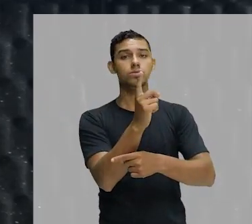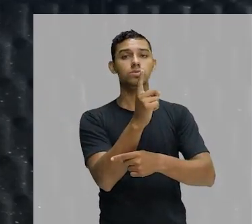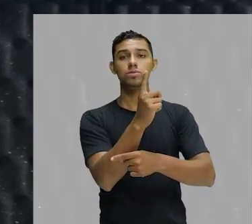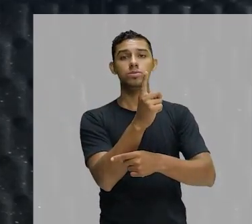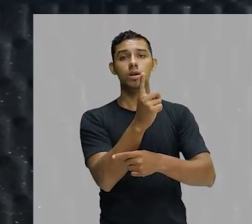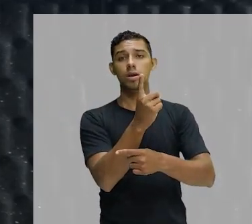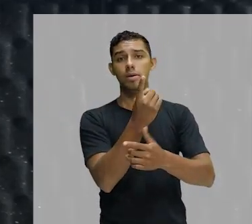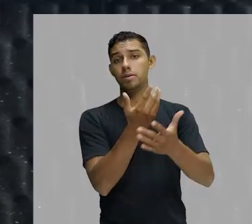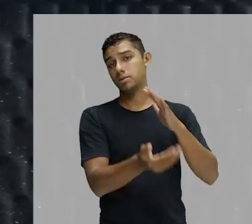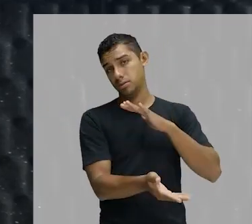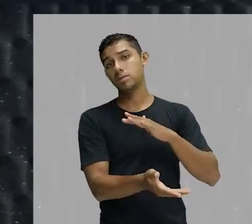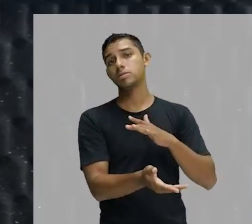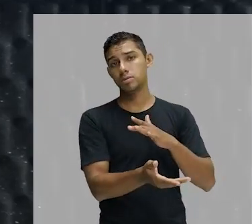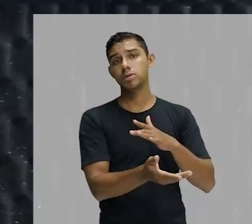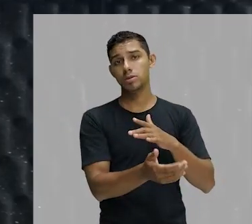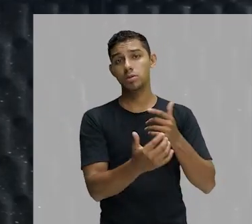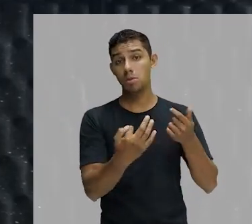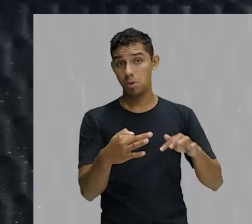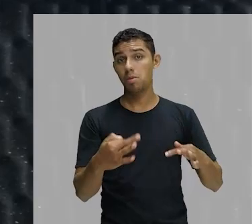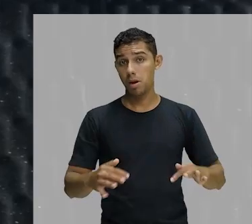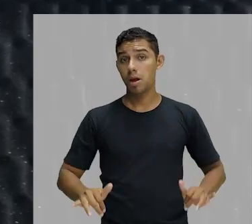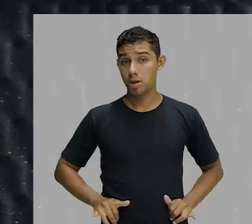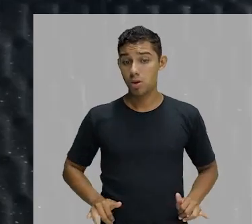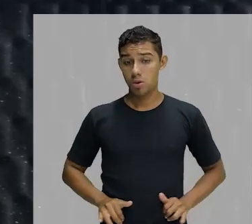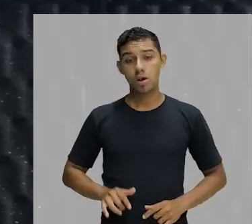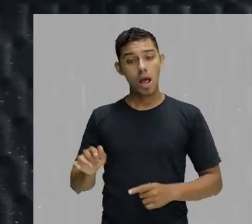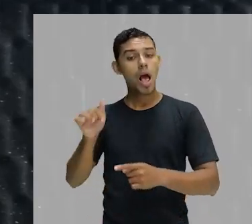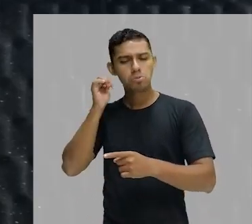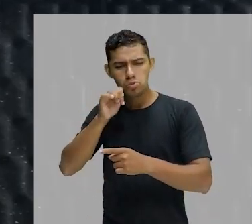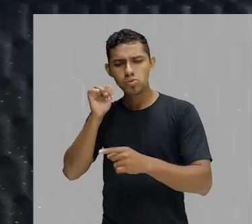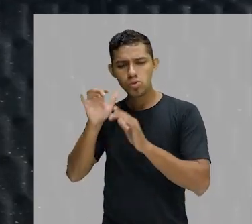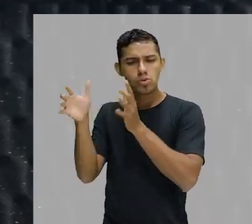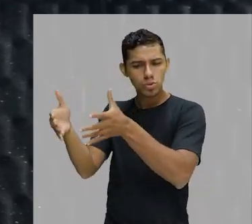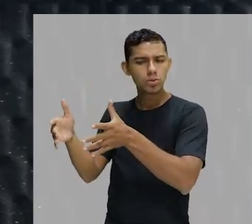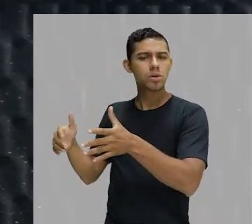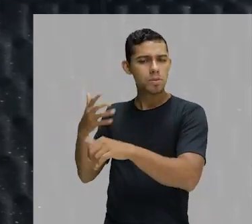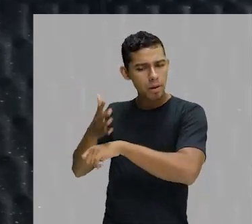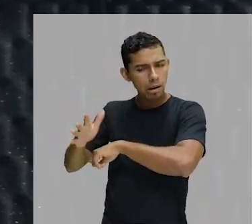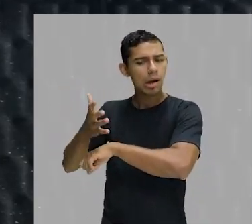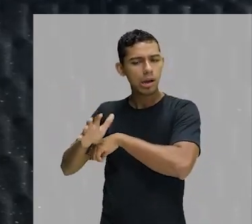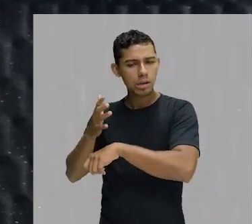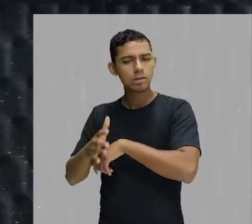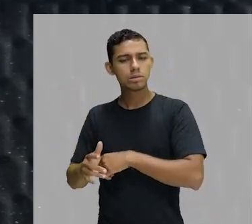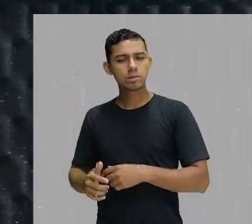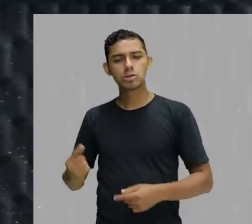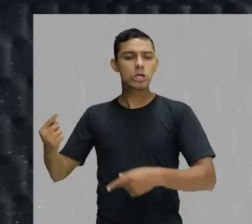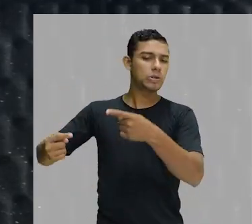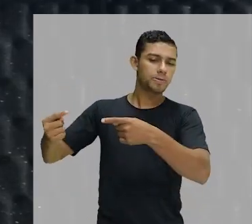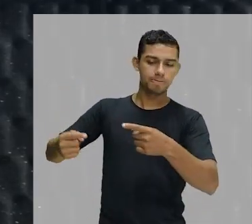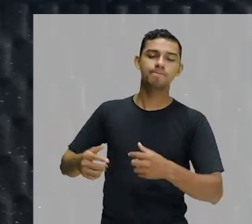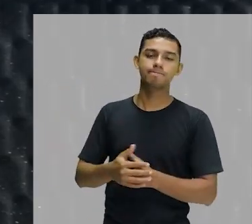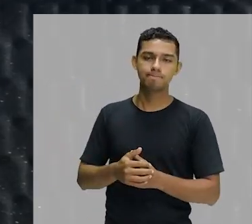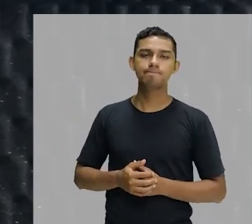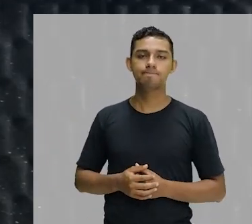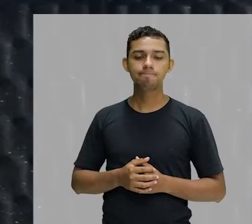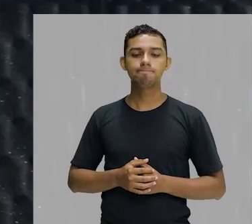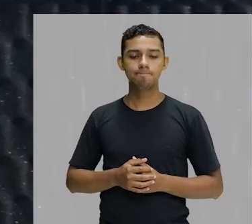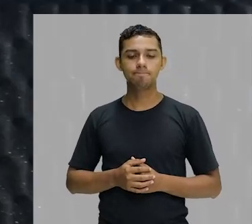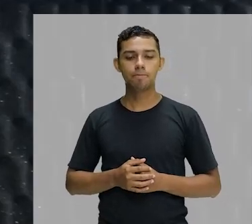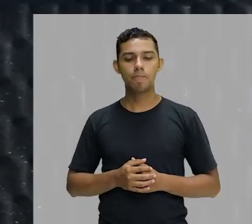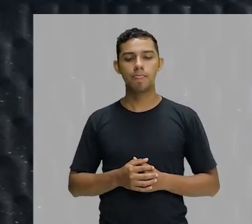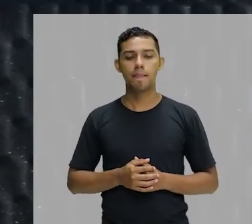o dano é grande, né? O prejuízo é grande. Então, apenas as mulheres praticam ali, disputam na trave.